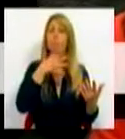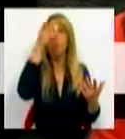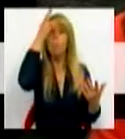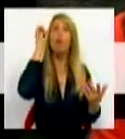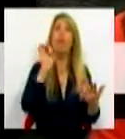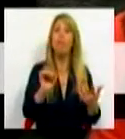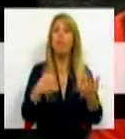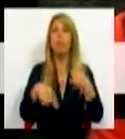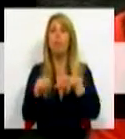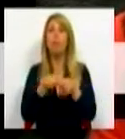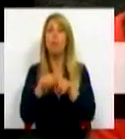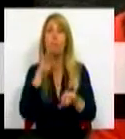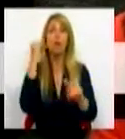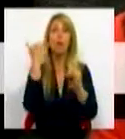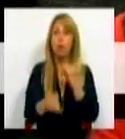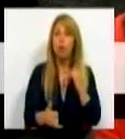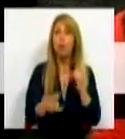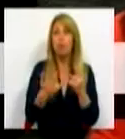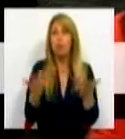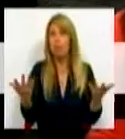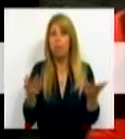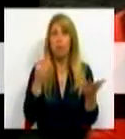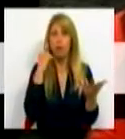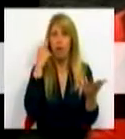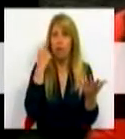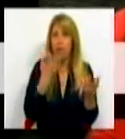controle, como já nos fizeram tentar compreender aqui?